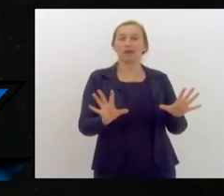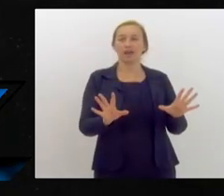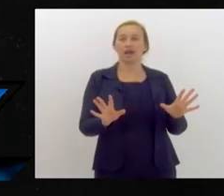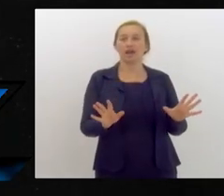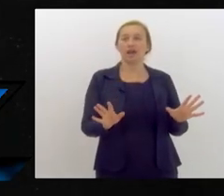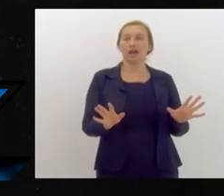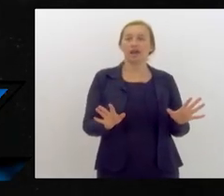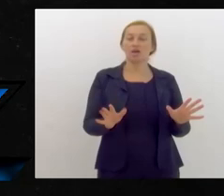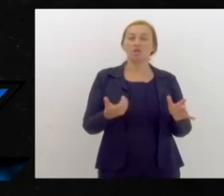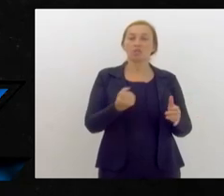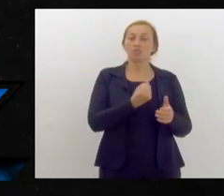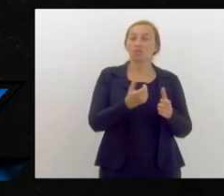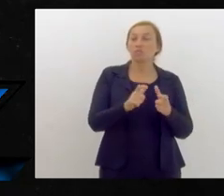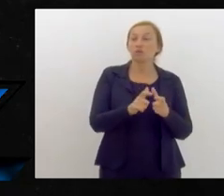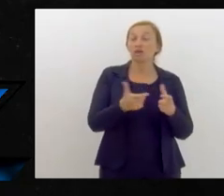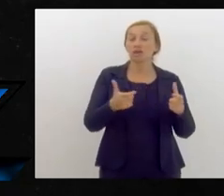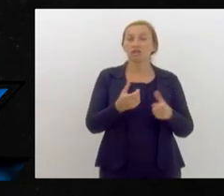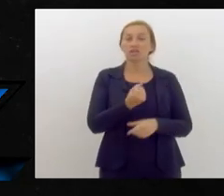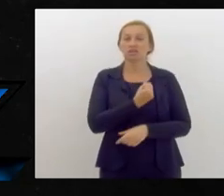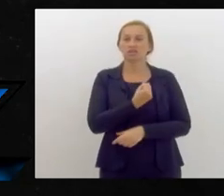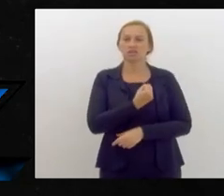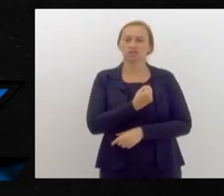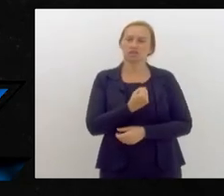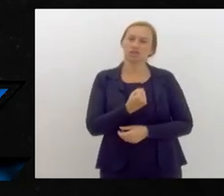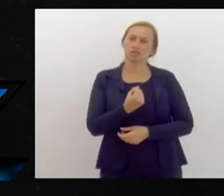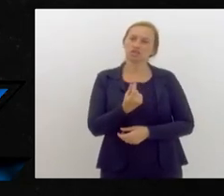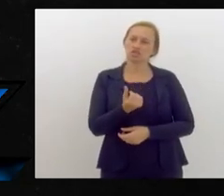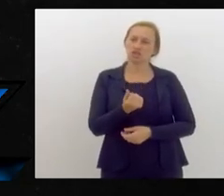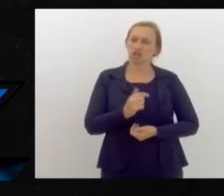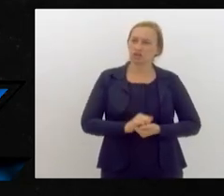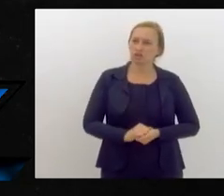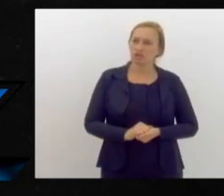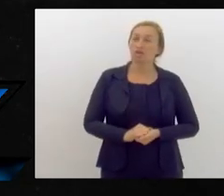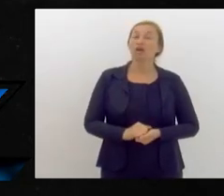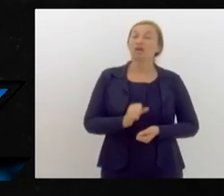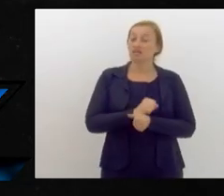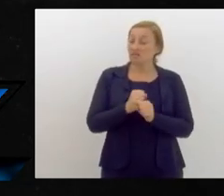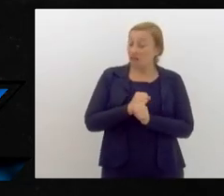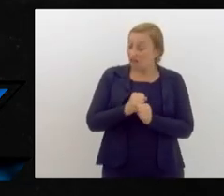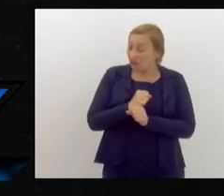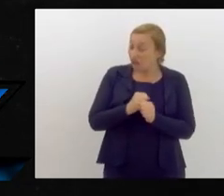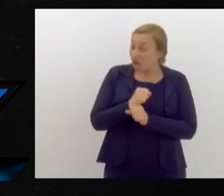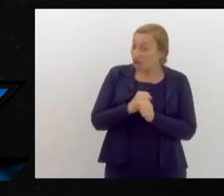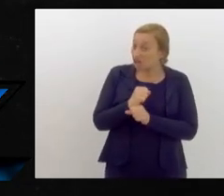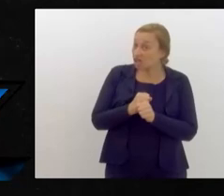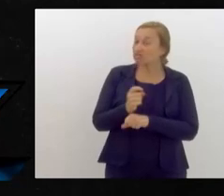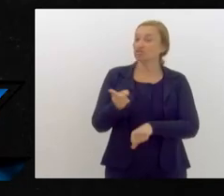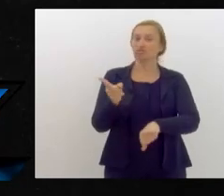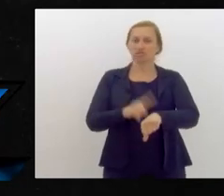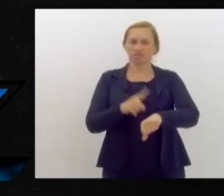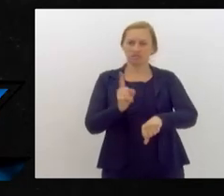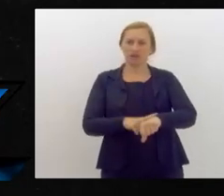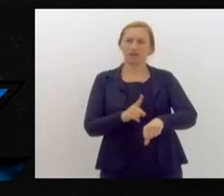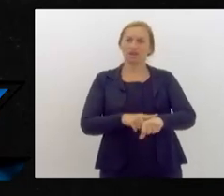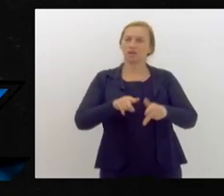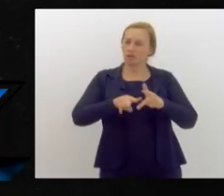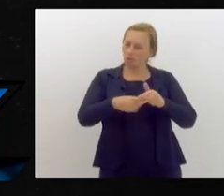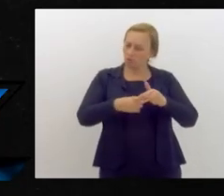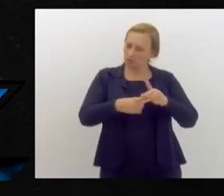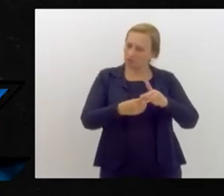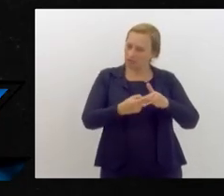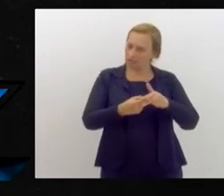compensação como essa porque eles tiveram muito tempo muito tempo para fazer as readequações